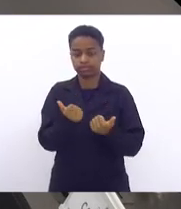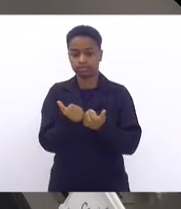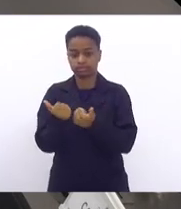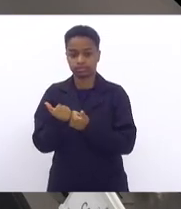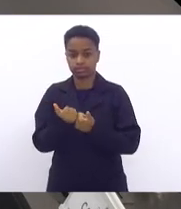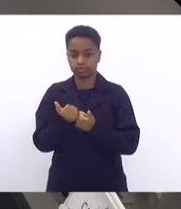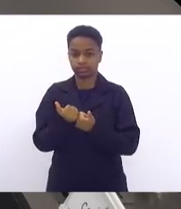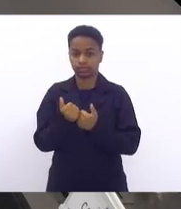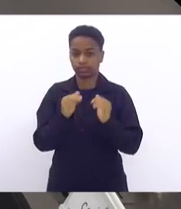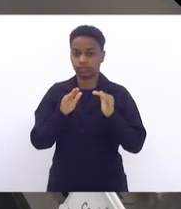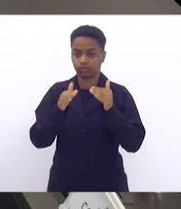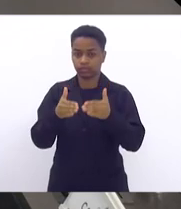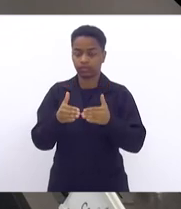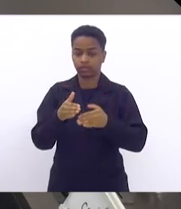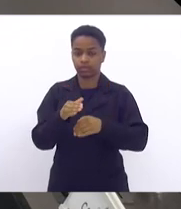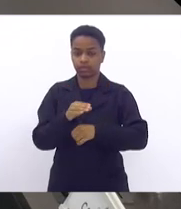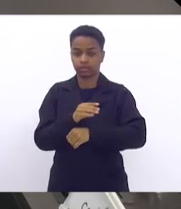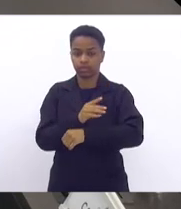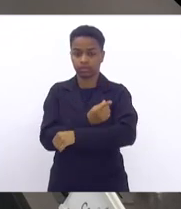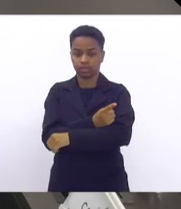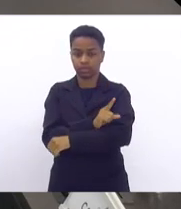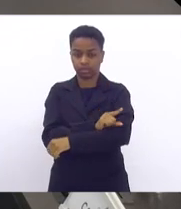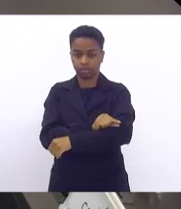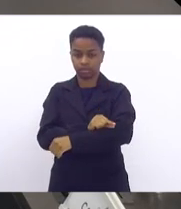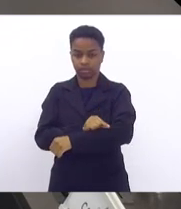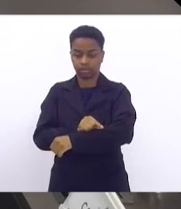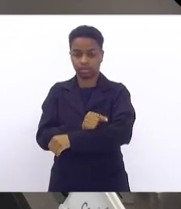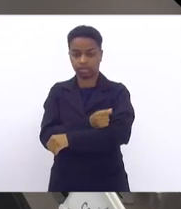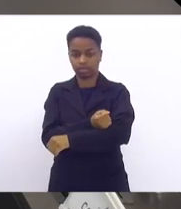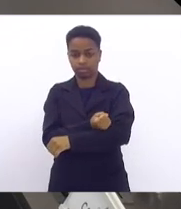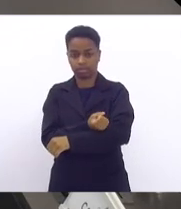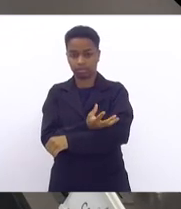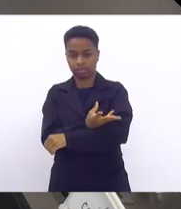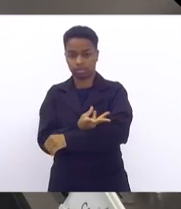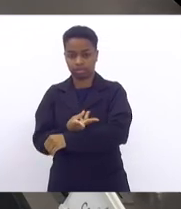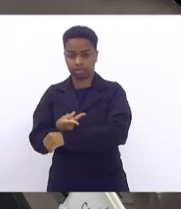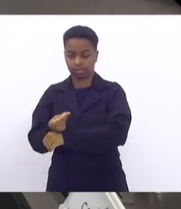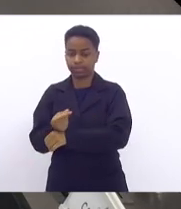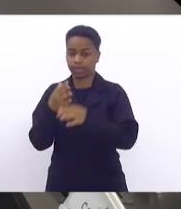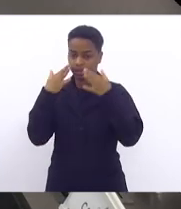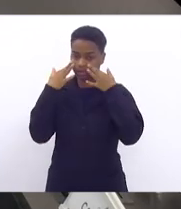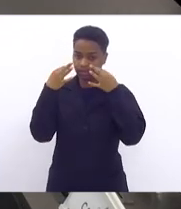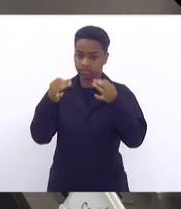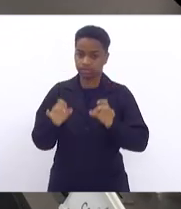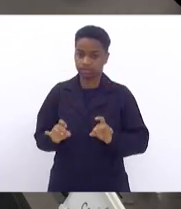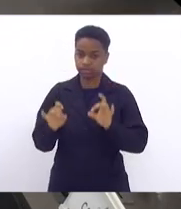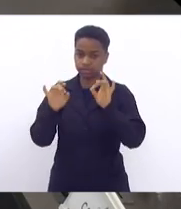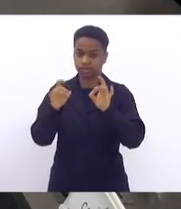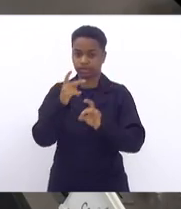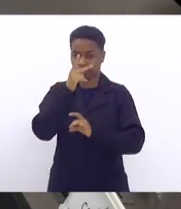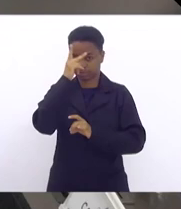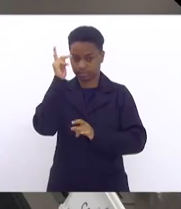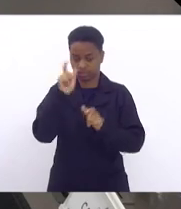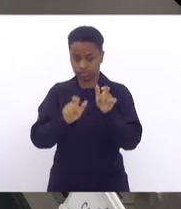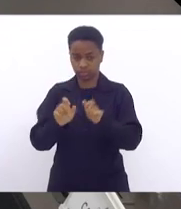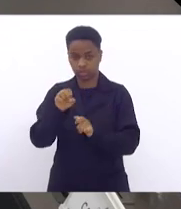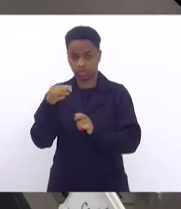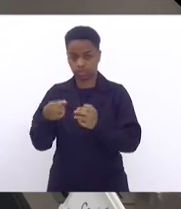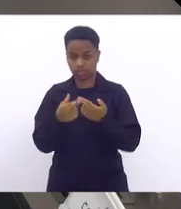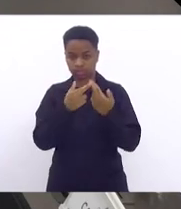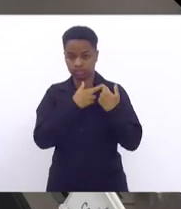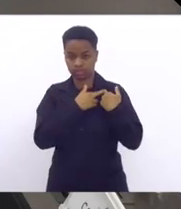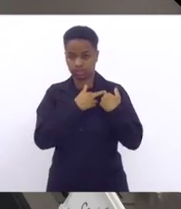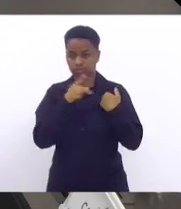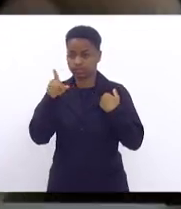em Epidermólise Bolhosa na Rede Pública de Saúde e cria pensão especial para os pacientes ou seus responsáveis. Ah, então o senhor